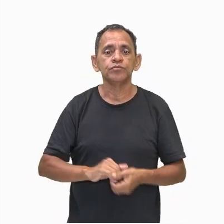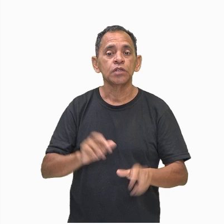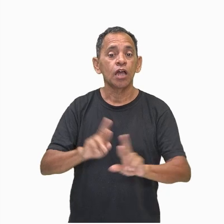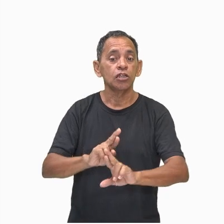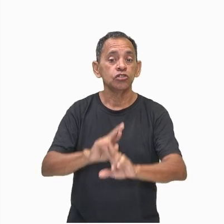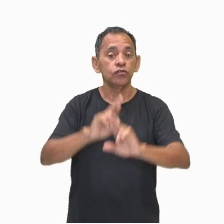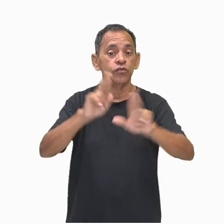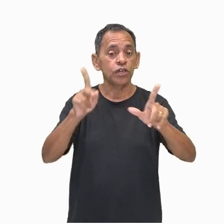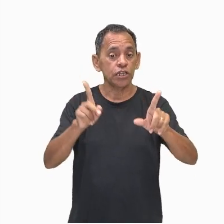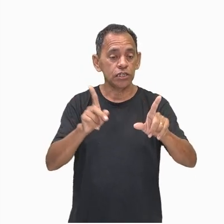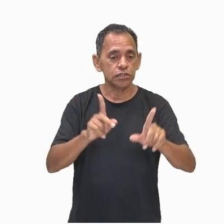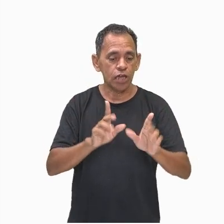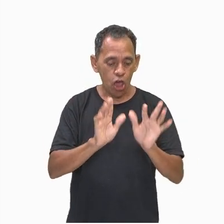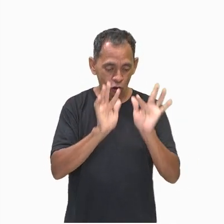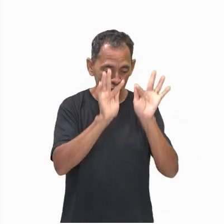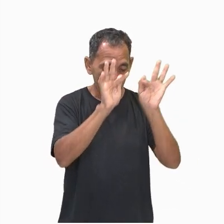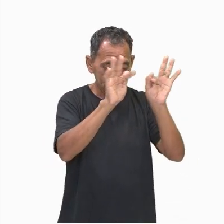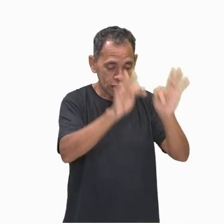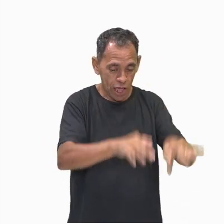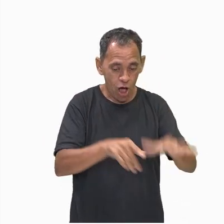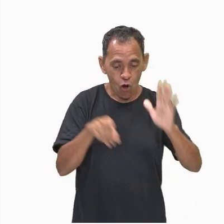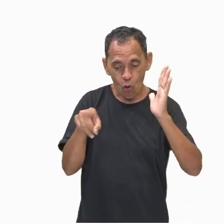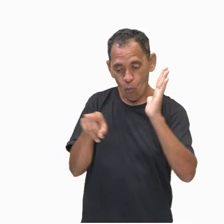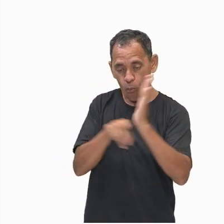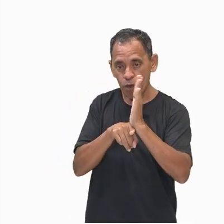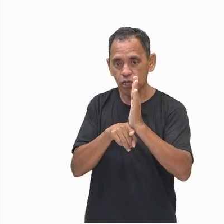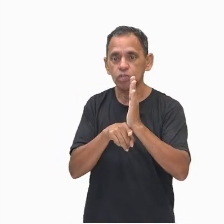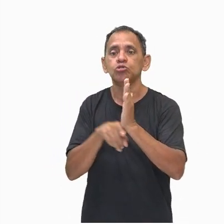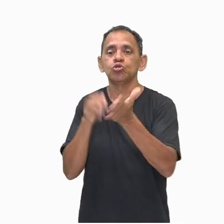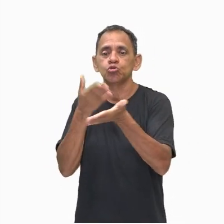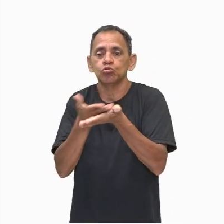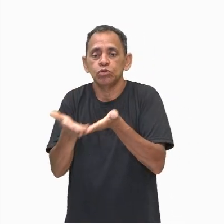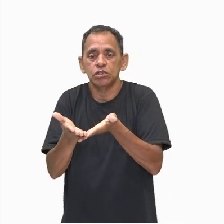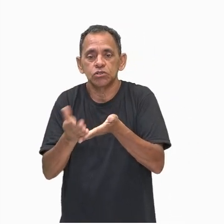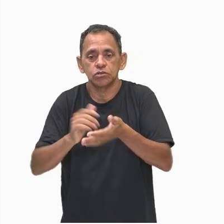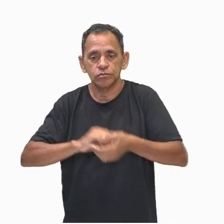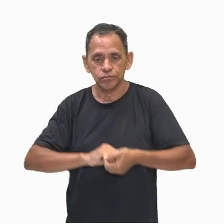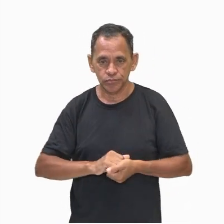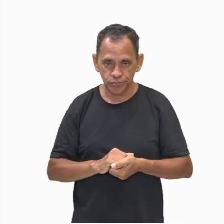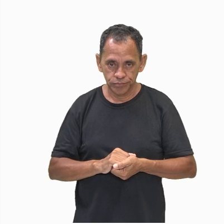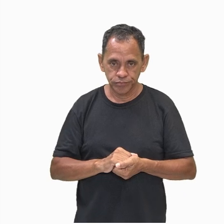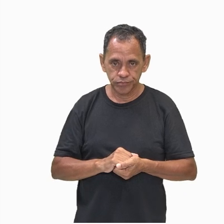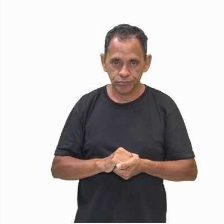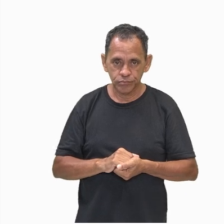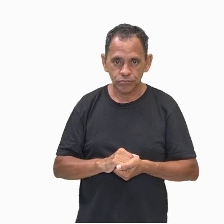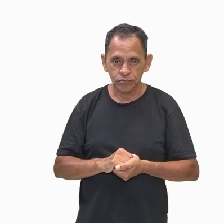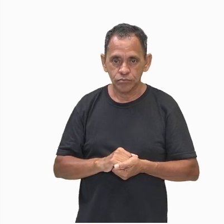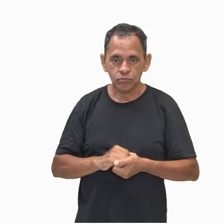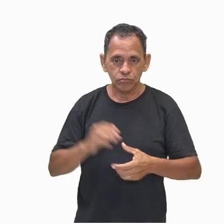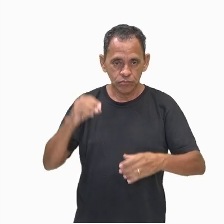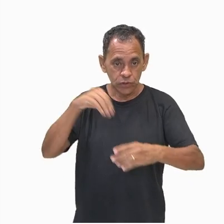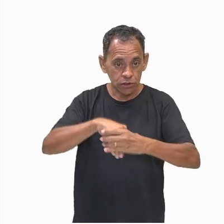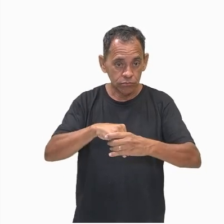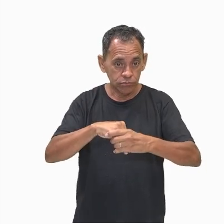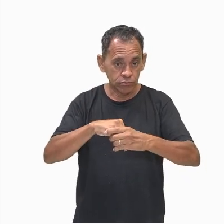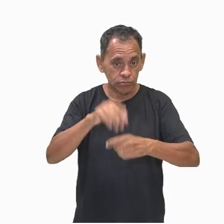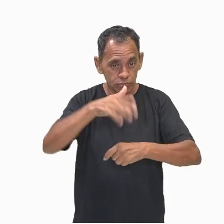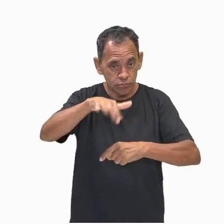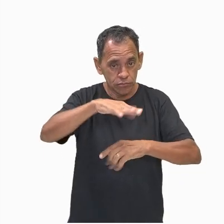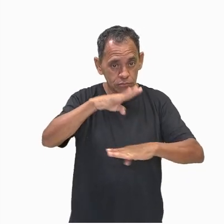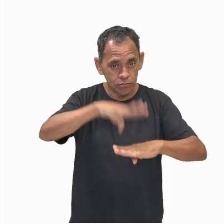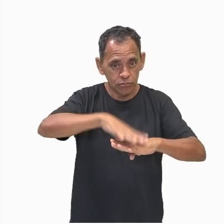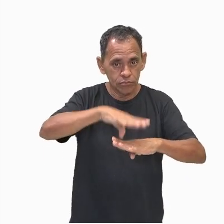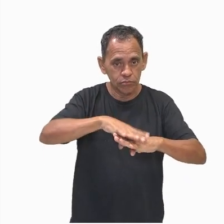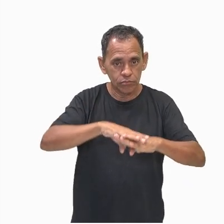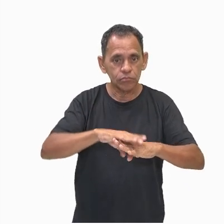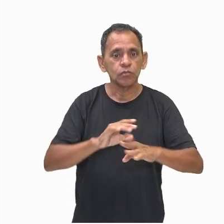tempo final e o tempo inicial Tá pessoal matematicamente nós vamos simbolizar aí o Del